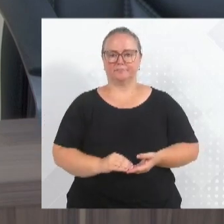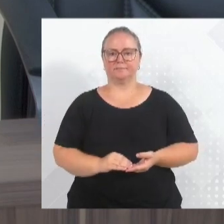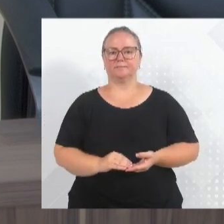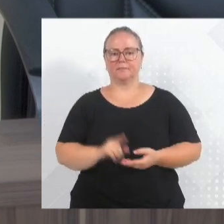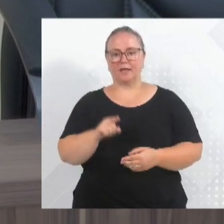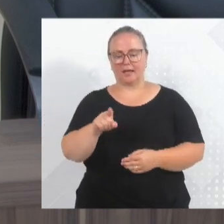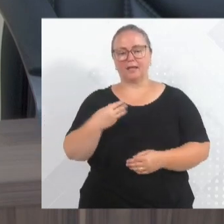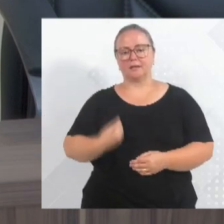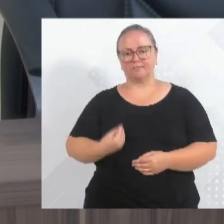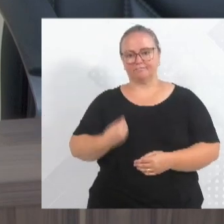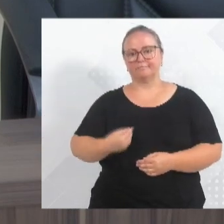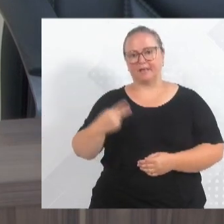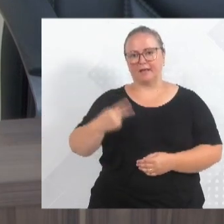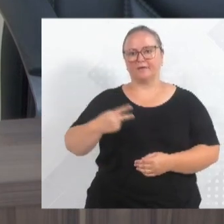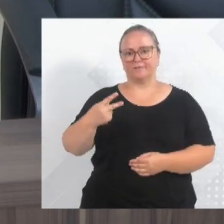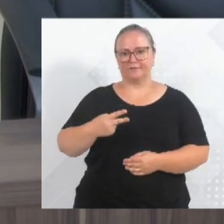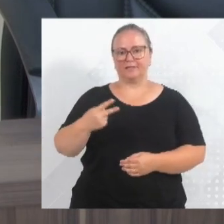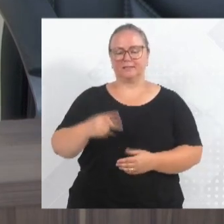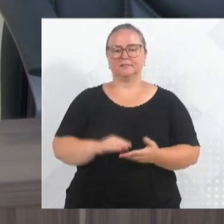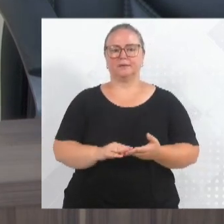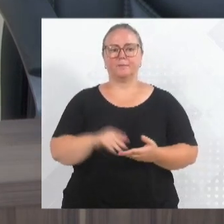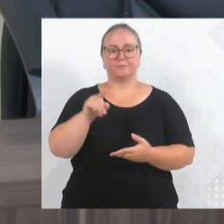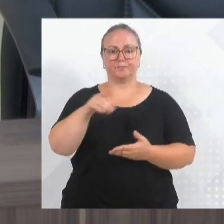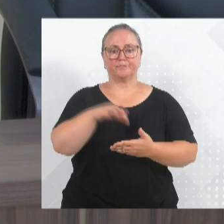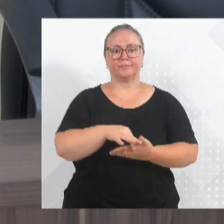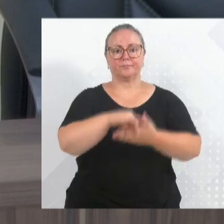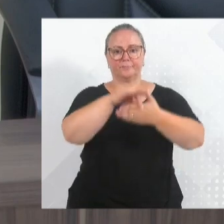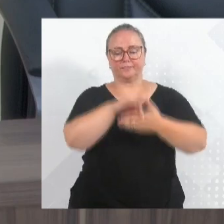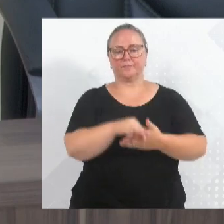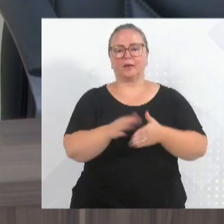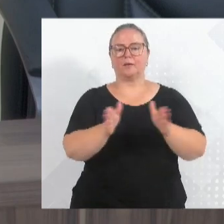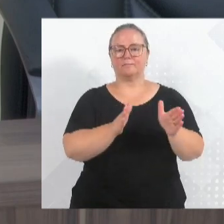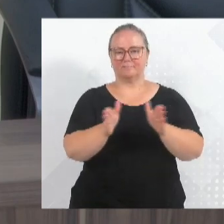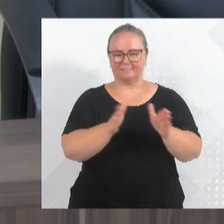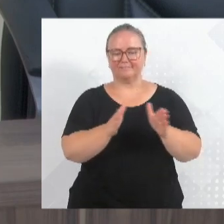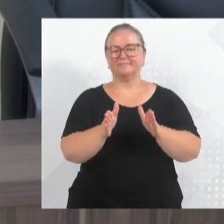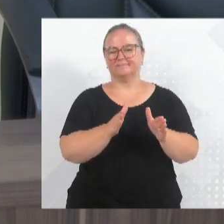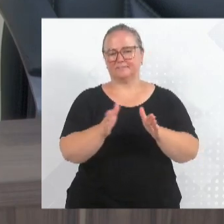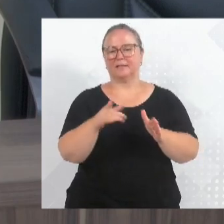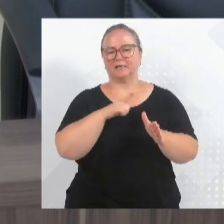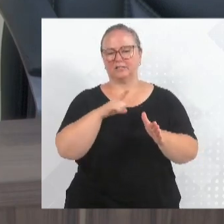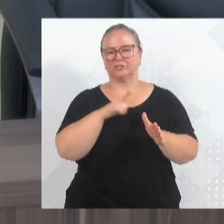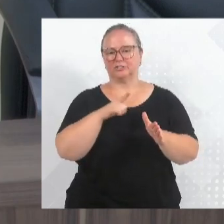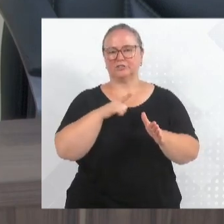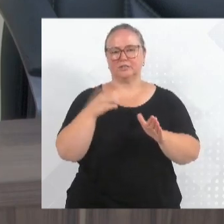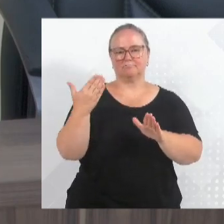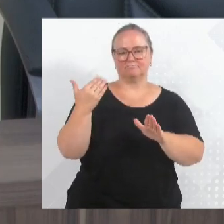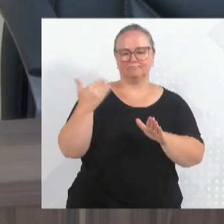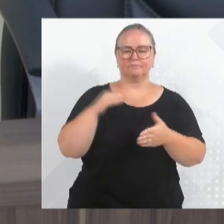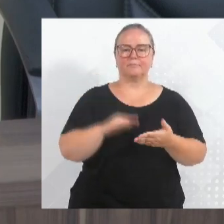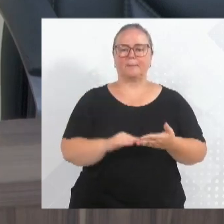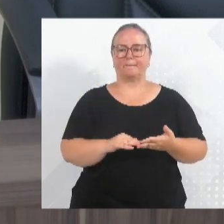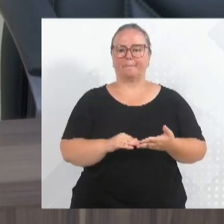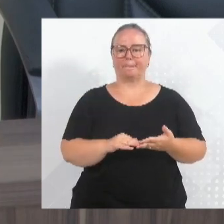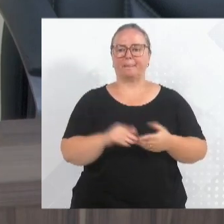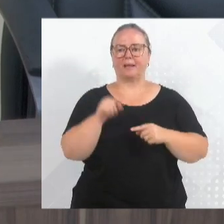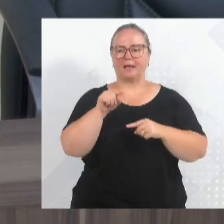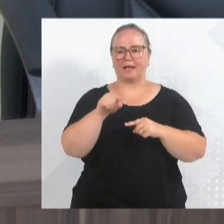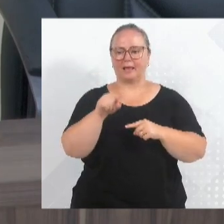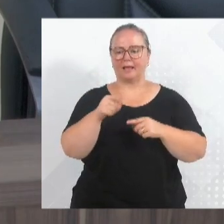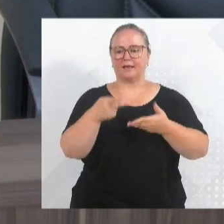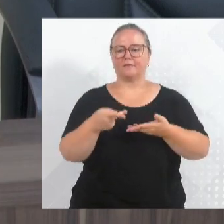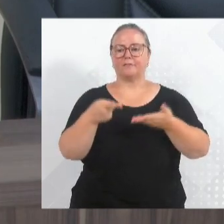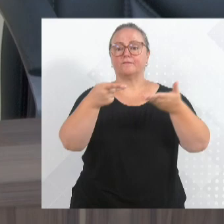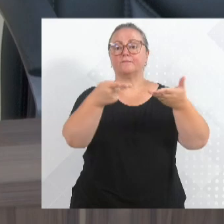vice, e aí também liderava aquela Secretaria de Mobilidade da nossa cidade, e aí, então, à época, ele foi